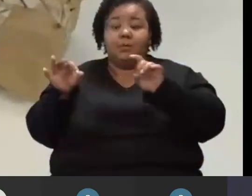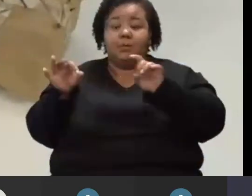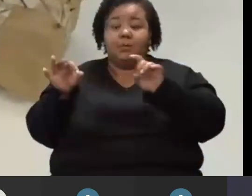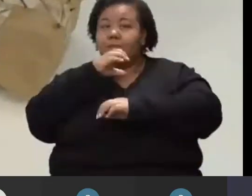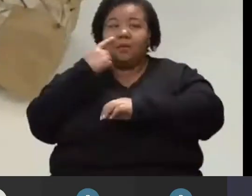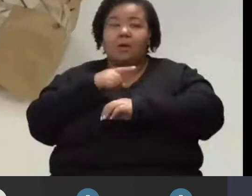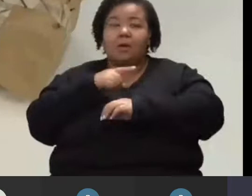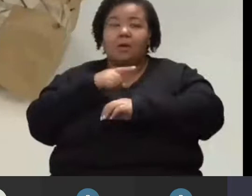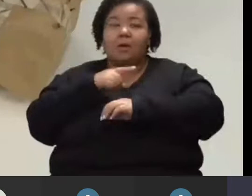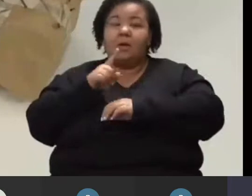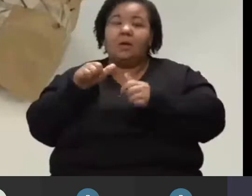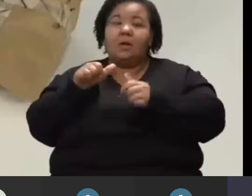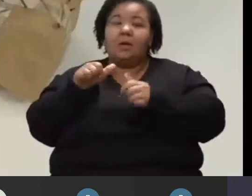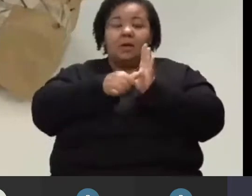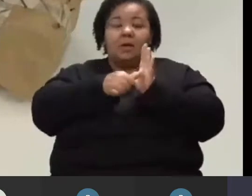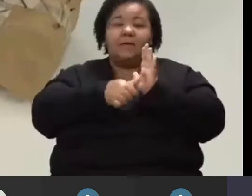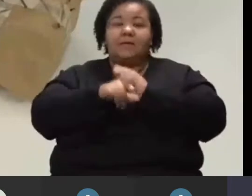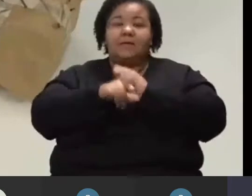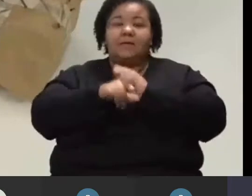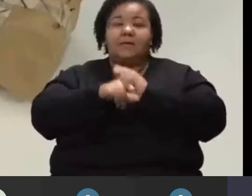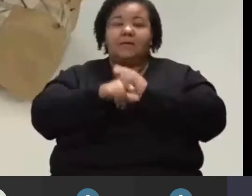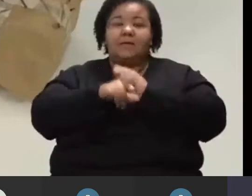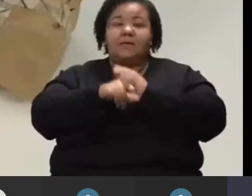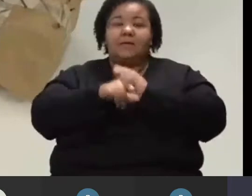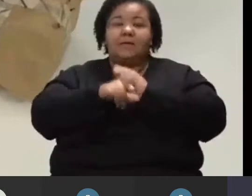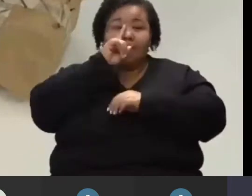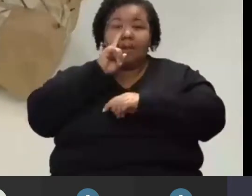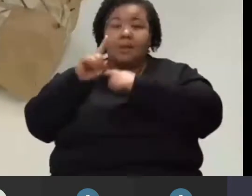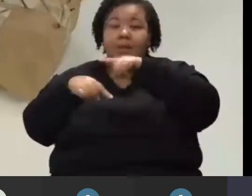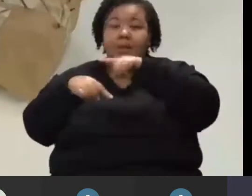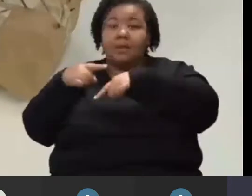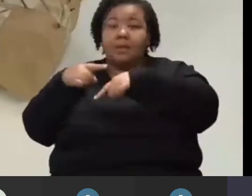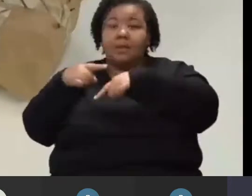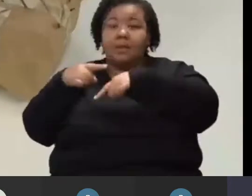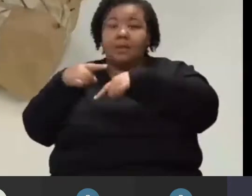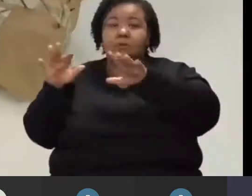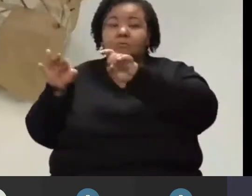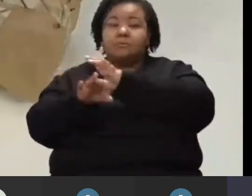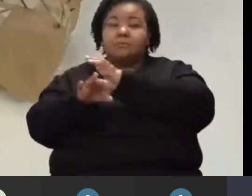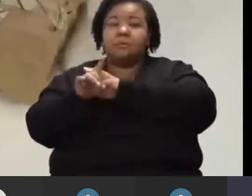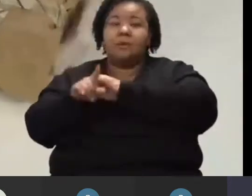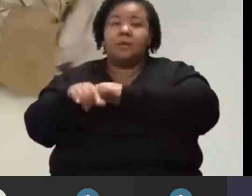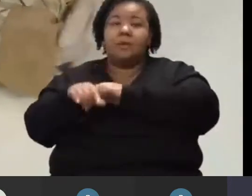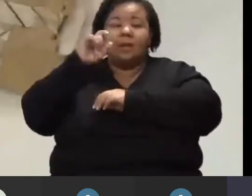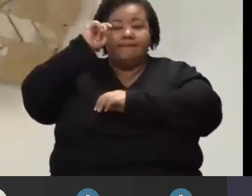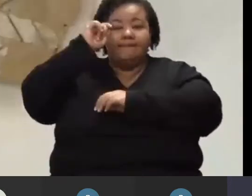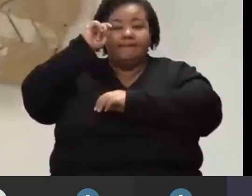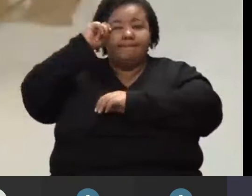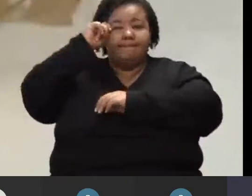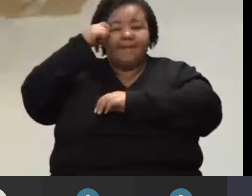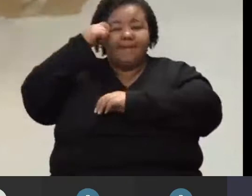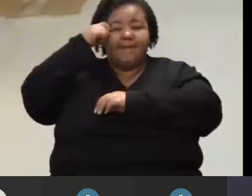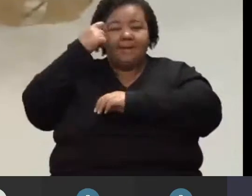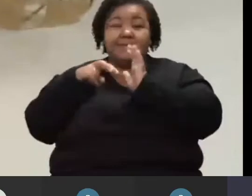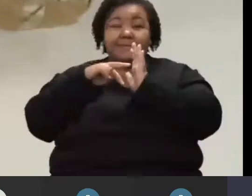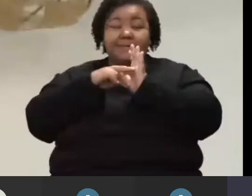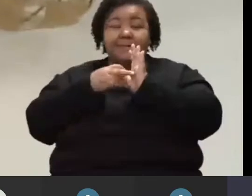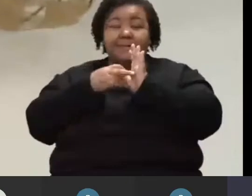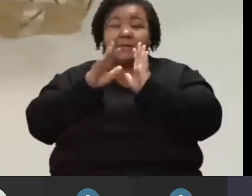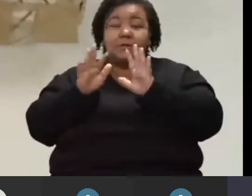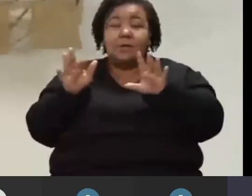fita com as listras amarela e depois a autoclavação, porque depois que a autoclava, ela fica preta. Então, ela é um ótimo